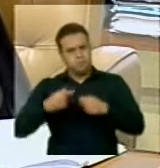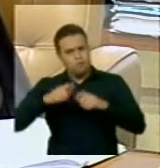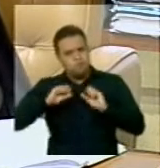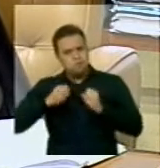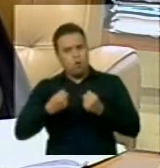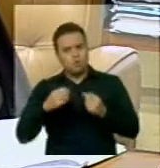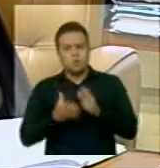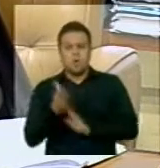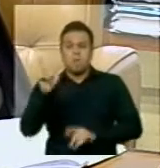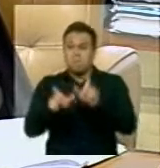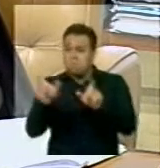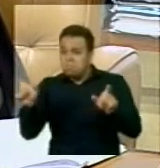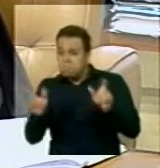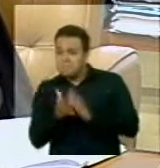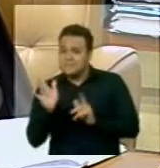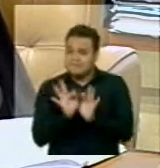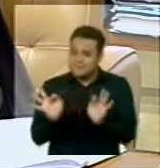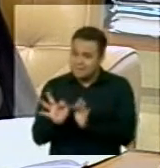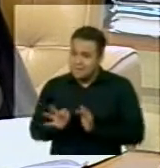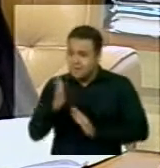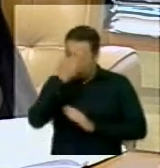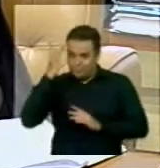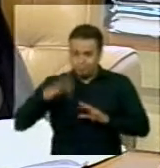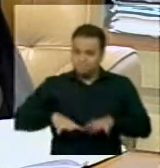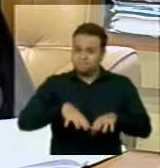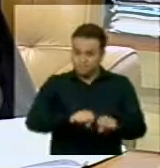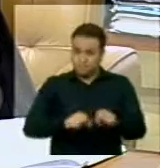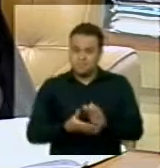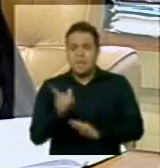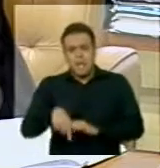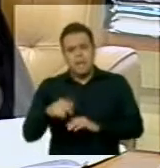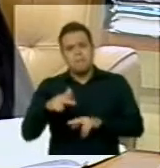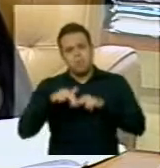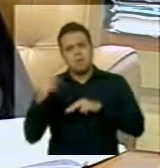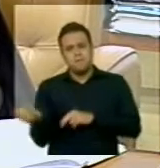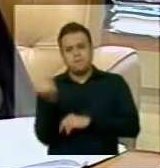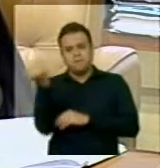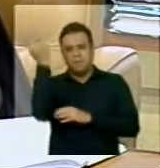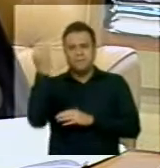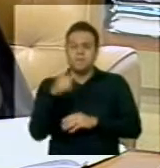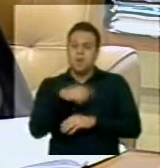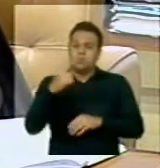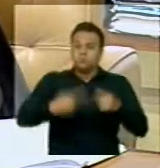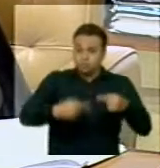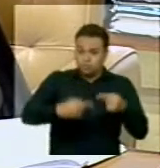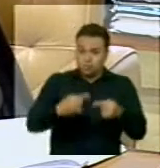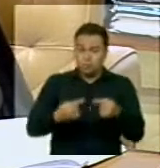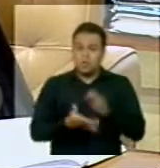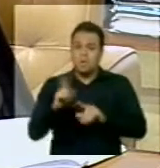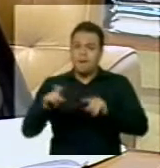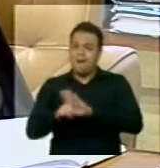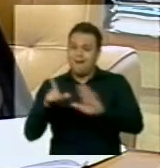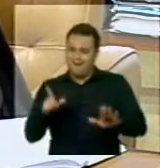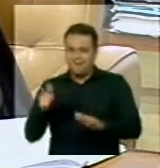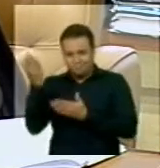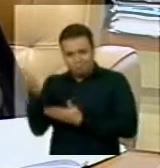pequenos proprietários ou ocupantes. Me parece que esse é um ponto fundamental que nós devemos levar em conta. Mas Vossa Excelência estava fazendo isso à